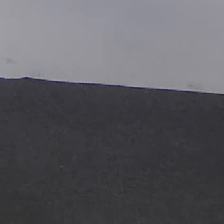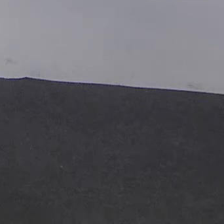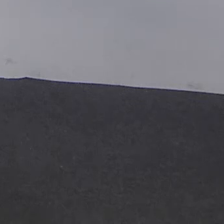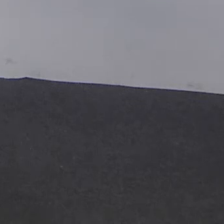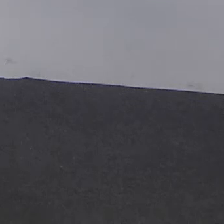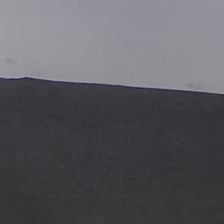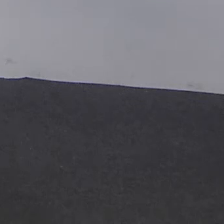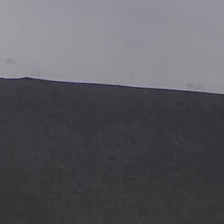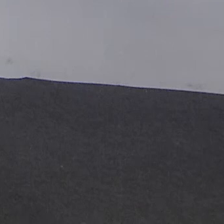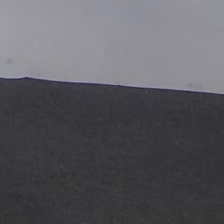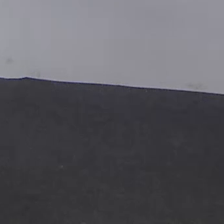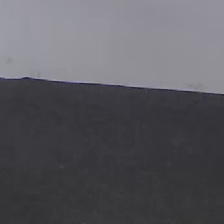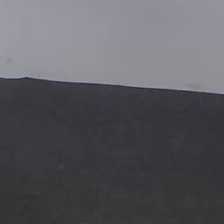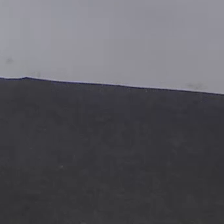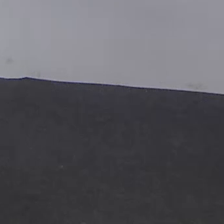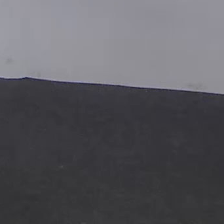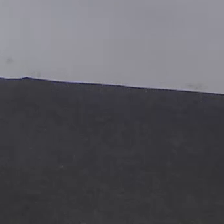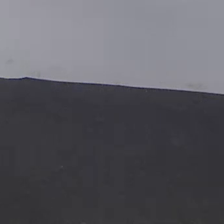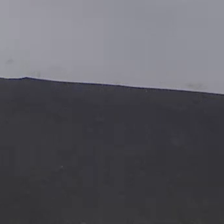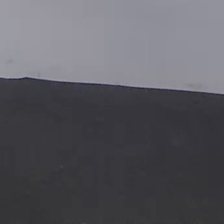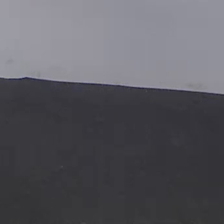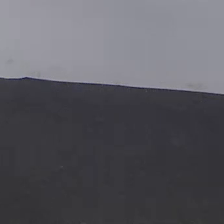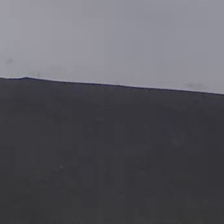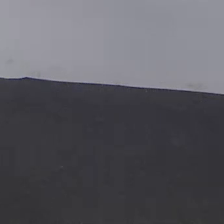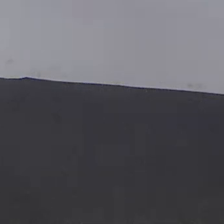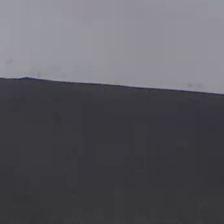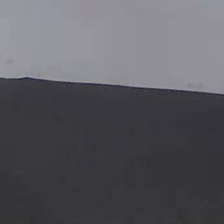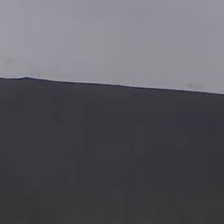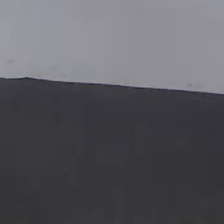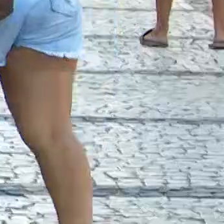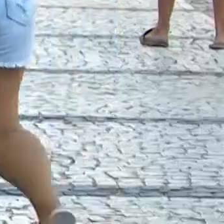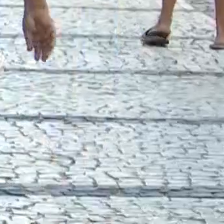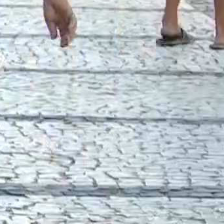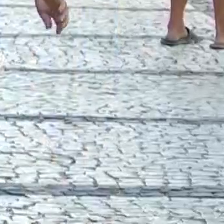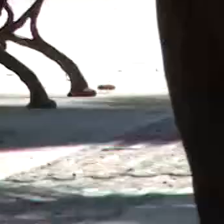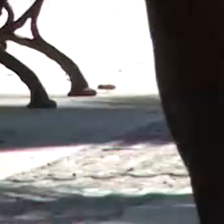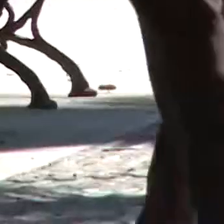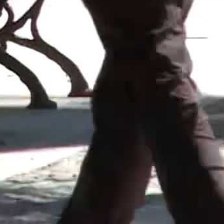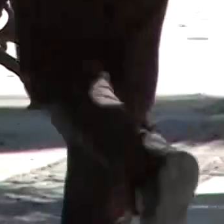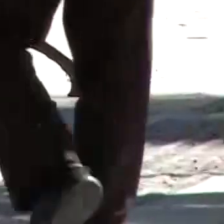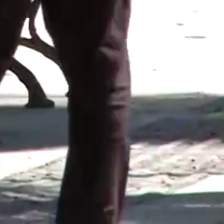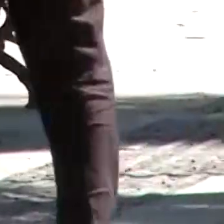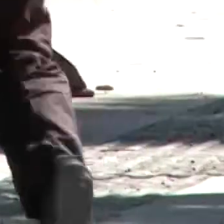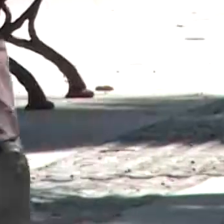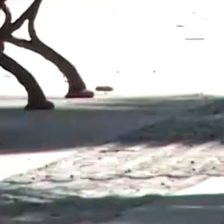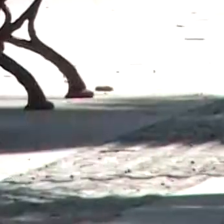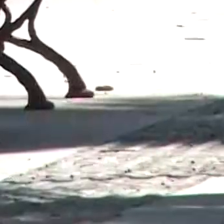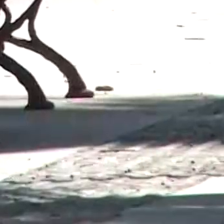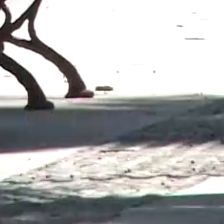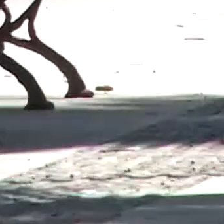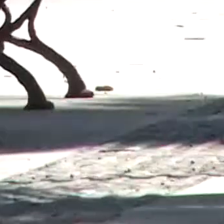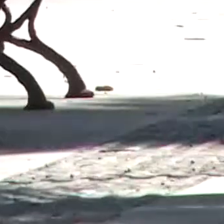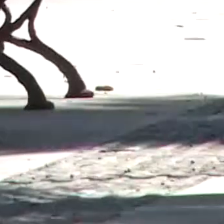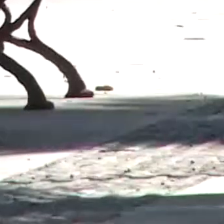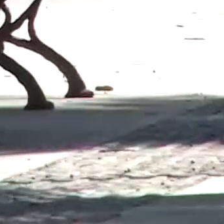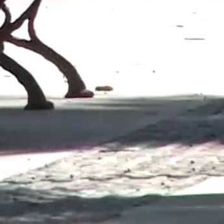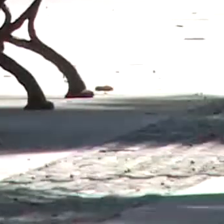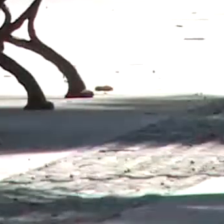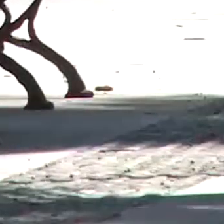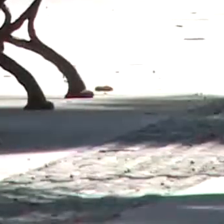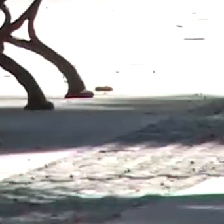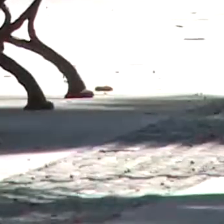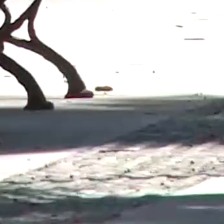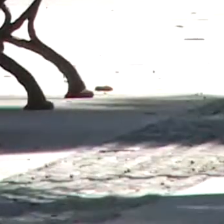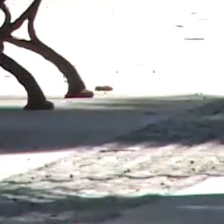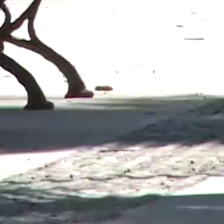Superior Eleitoral têm crescido na internet. Relatório de pobreza e equidade no Brasil do Banco